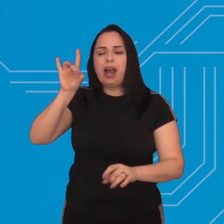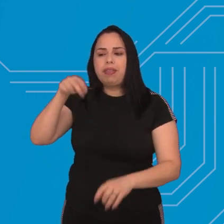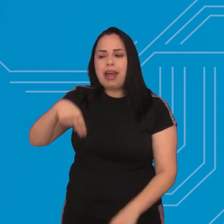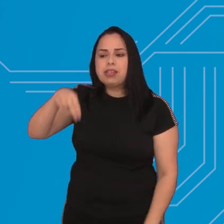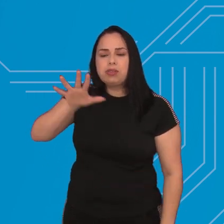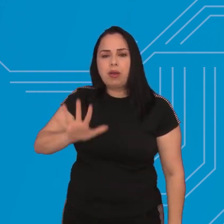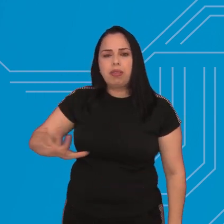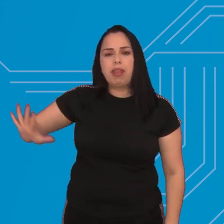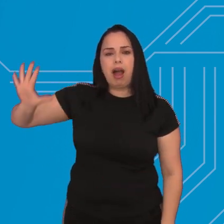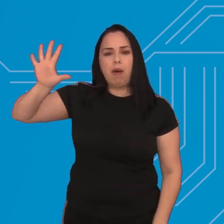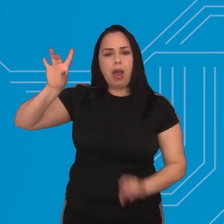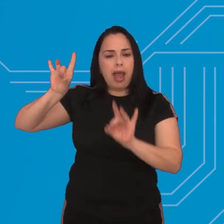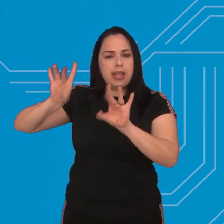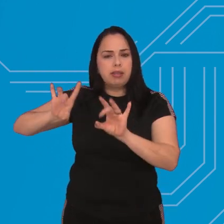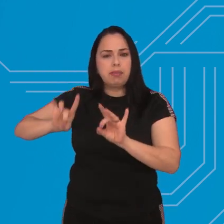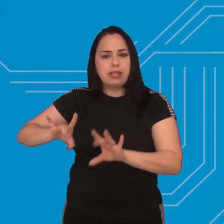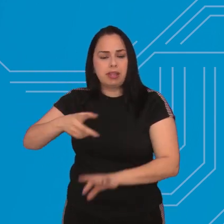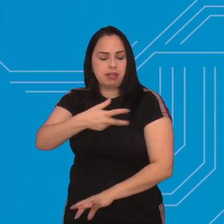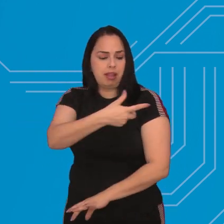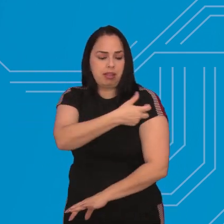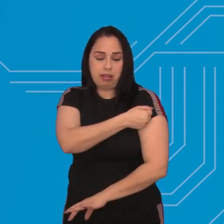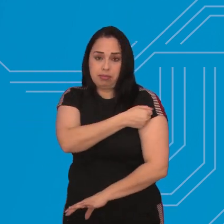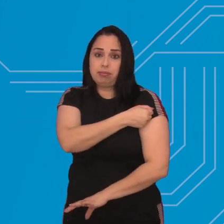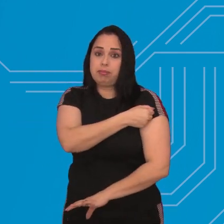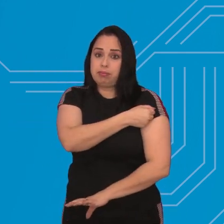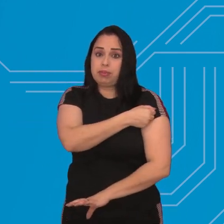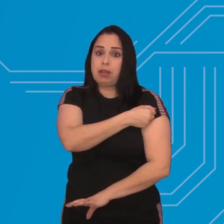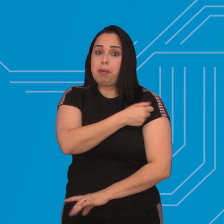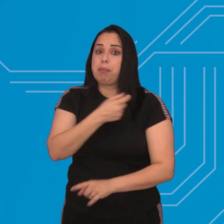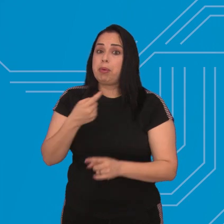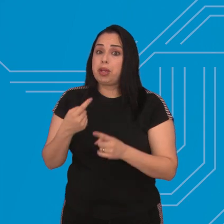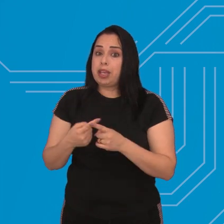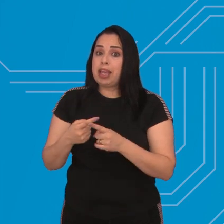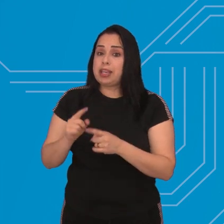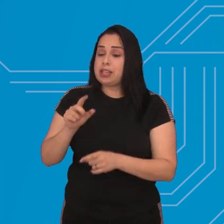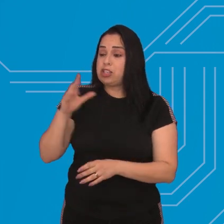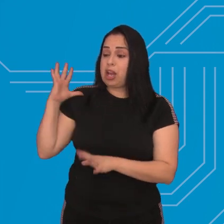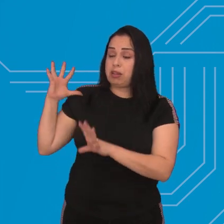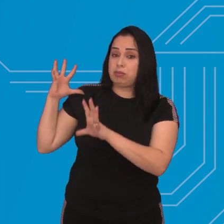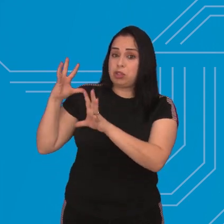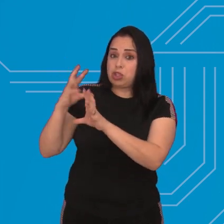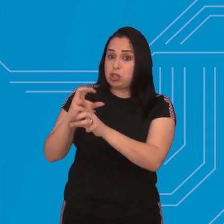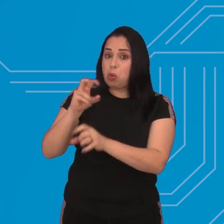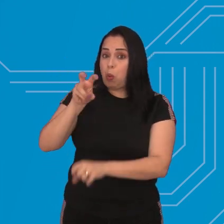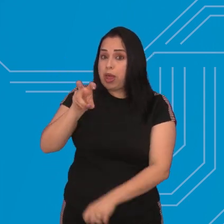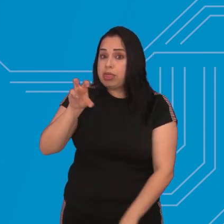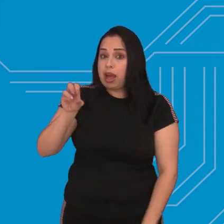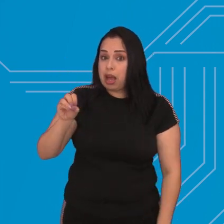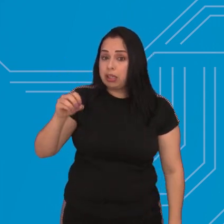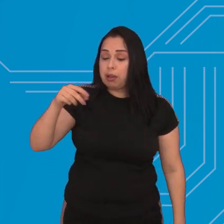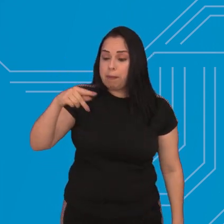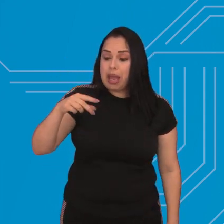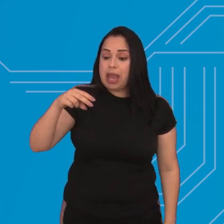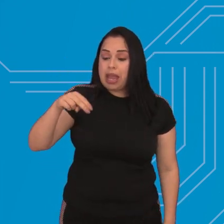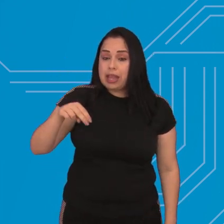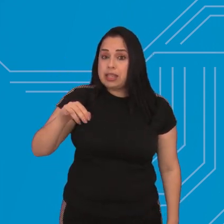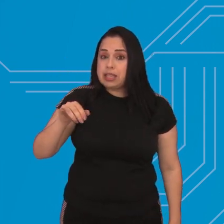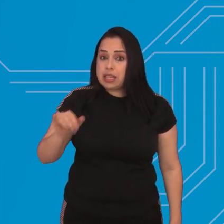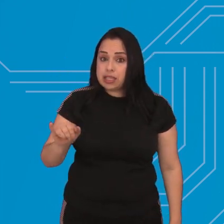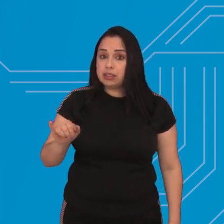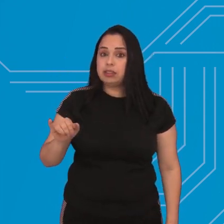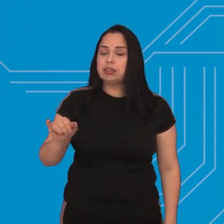nacional da vacinação data que ganhou ainda mais força pelos 50 anos de criação do programa nacional de imunização